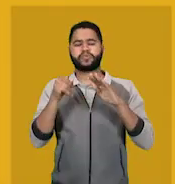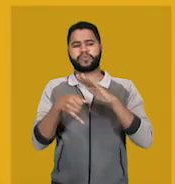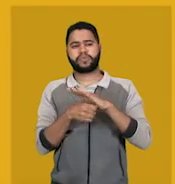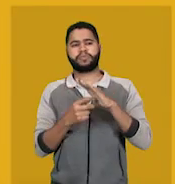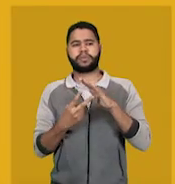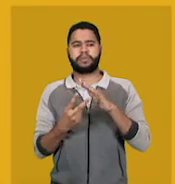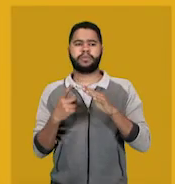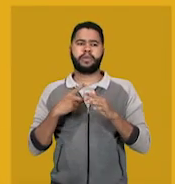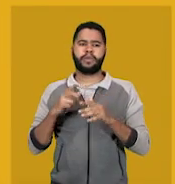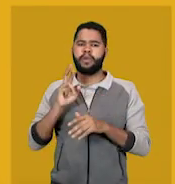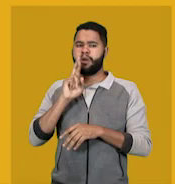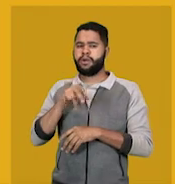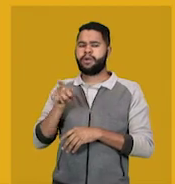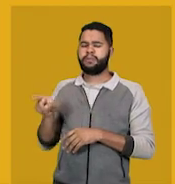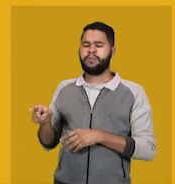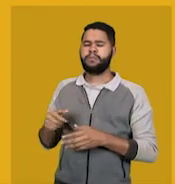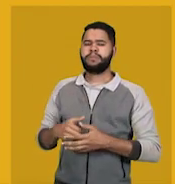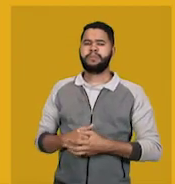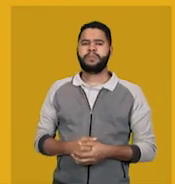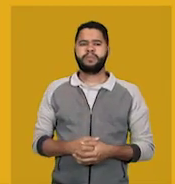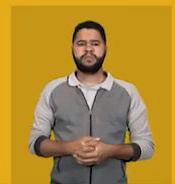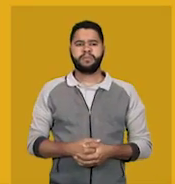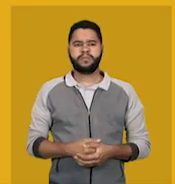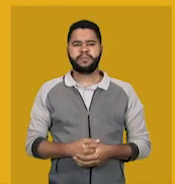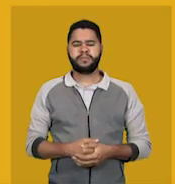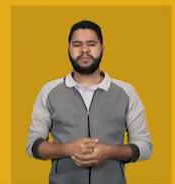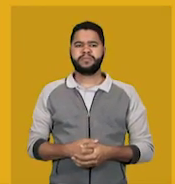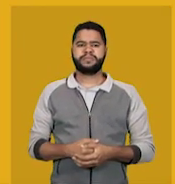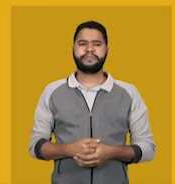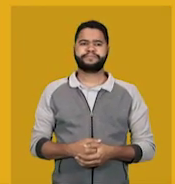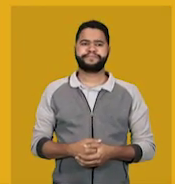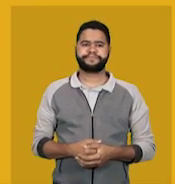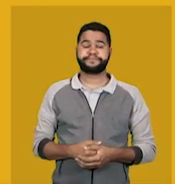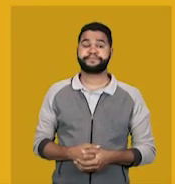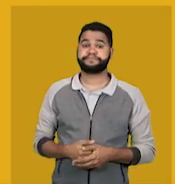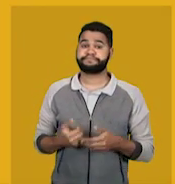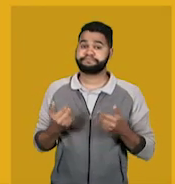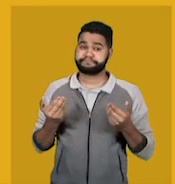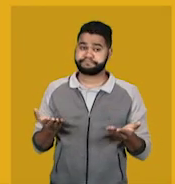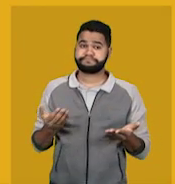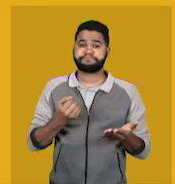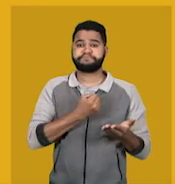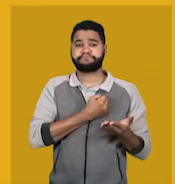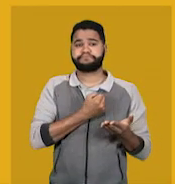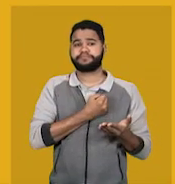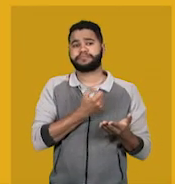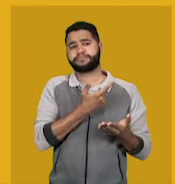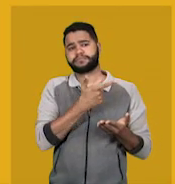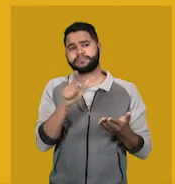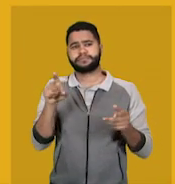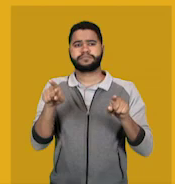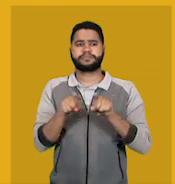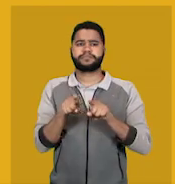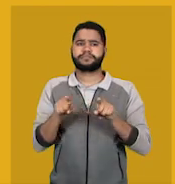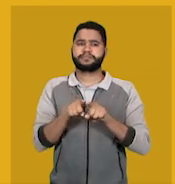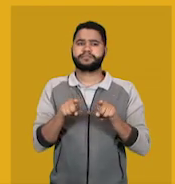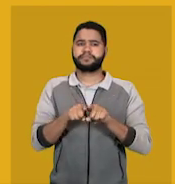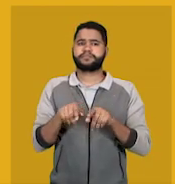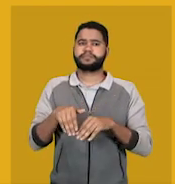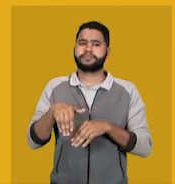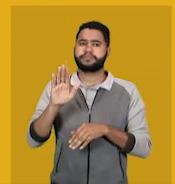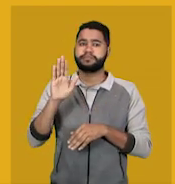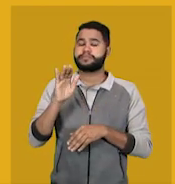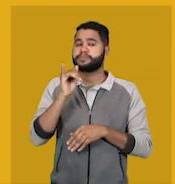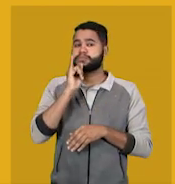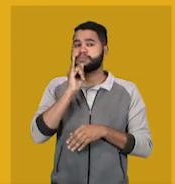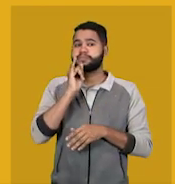0,0707 e por aí vai. Aqui, ó. Ó, 1 aqui, ó, aparecendo, tá vendo? Então tem aqueles valores e outros valores a mais. Então vamos